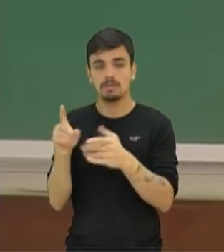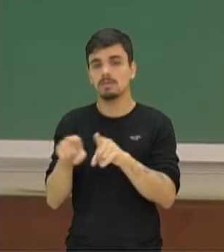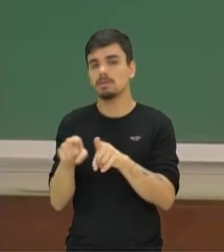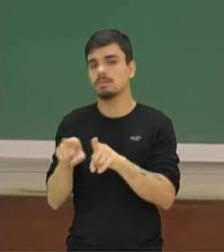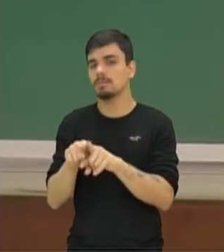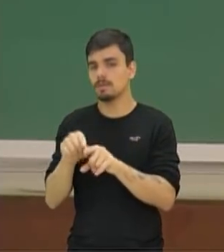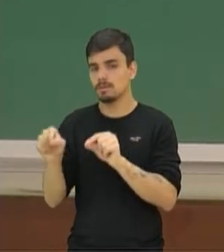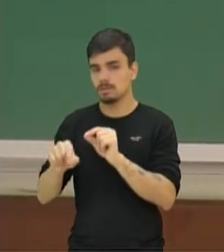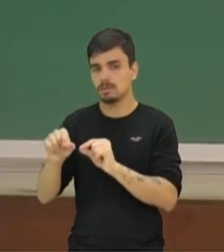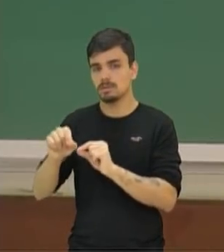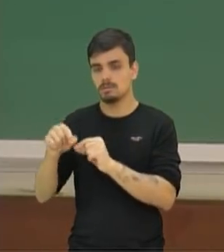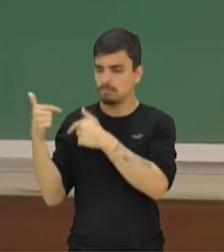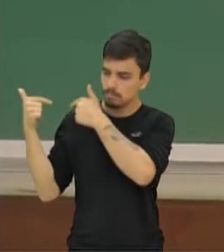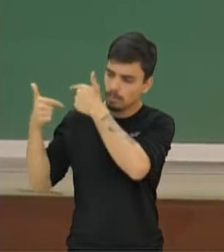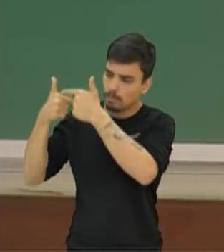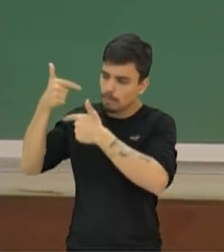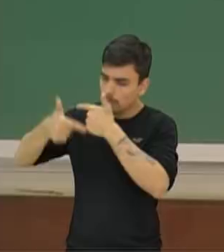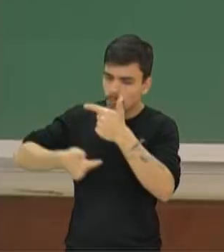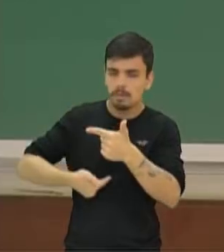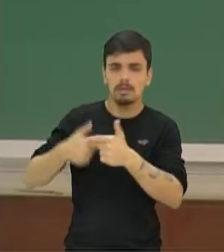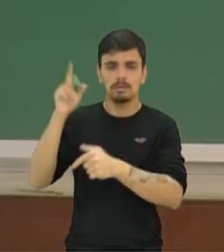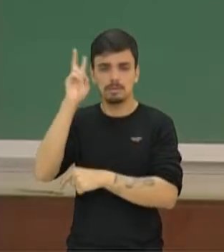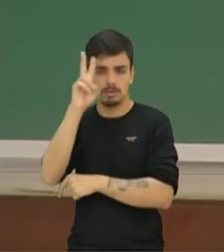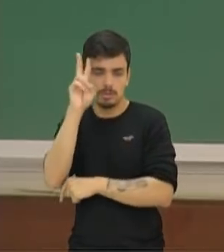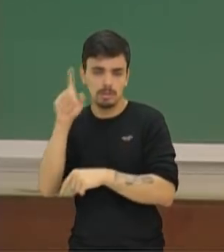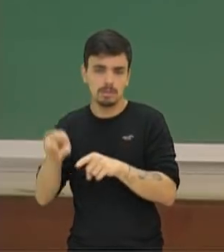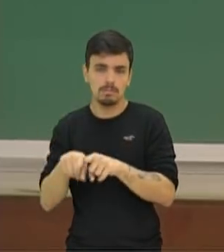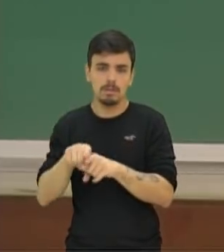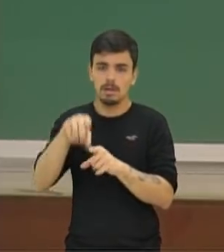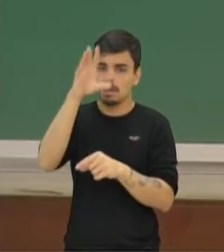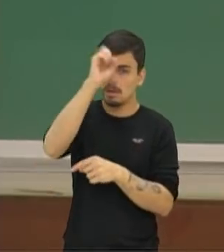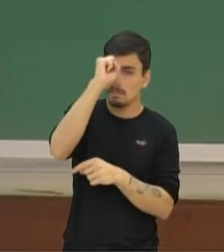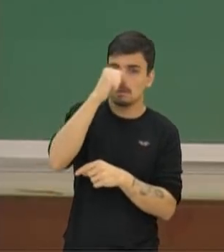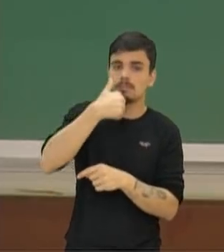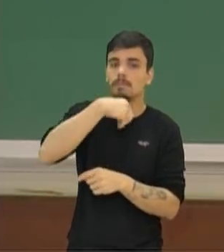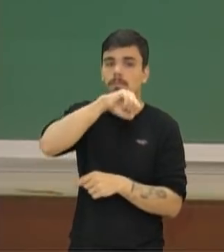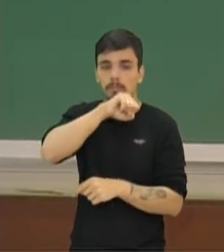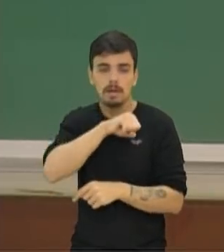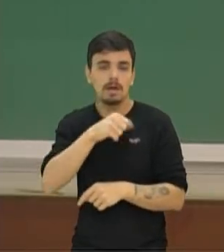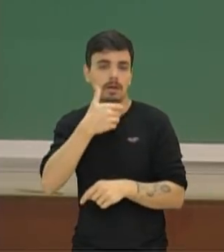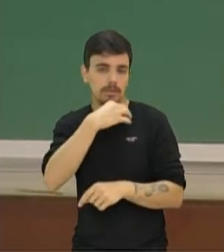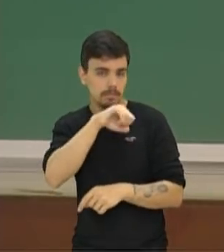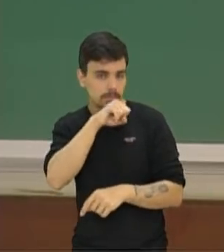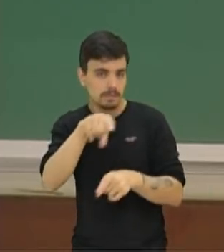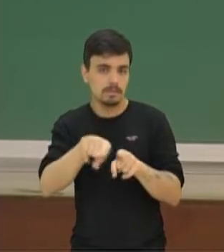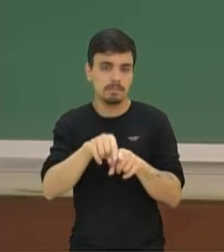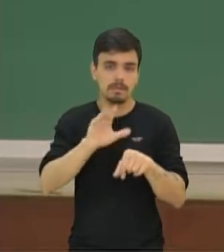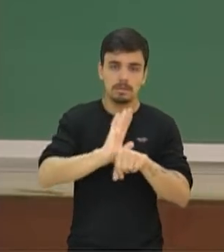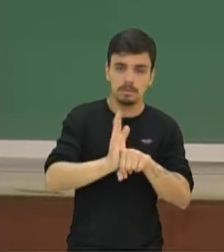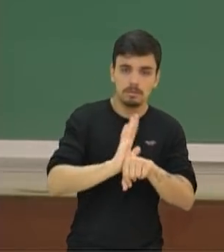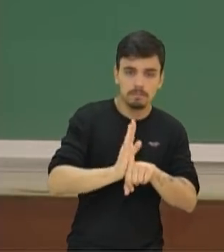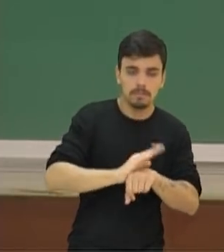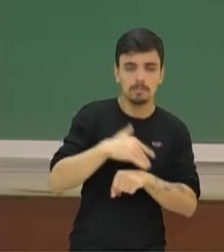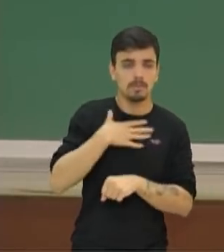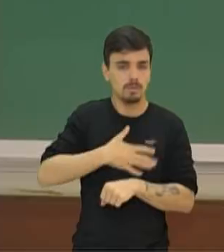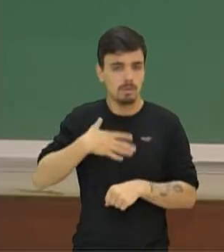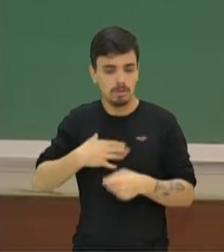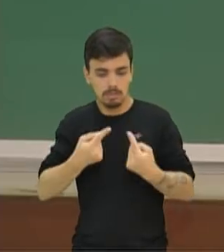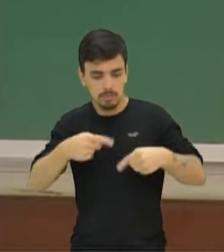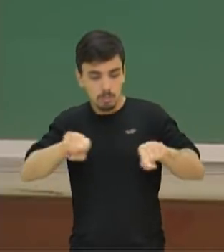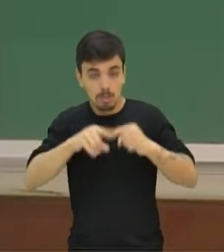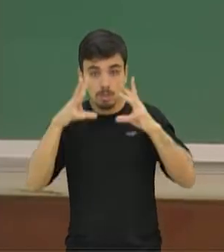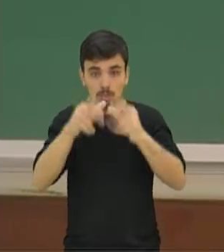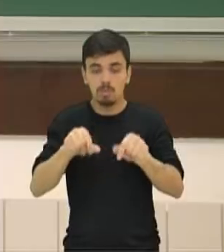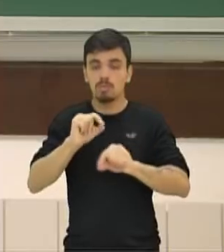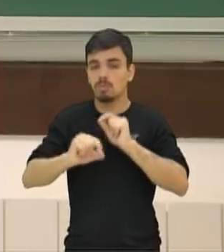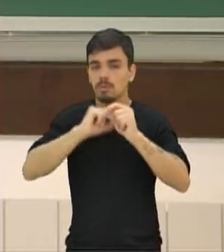em geração, né? O que nós aprendemos com nossos pais, aprendemos na escola, né? Os filmes que a gente gosta, as músicas, enfim, tudo isso